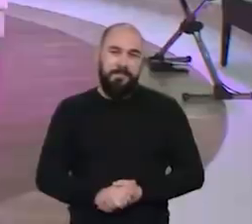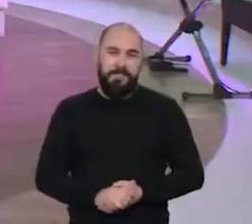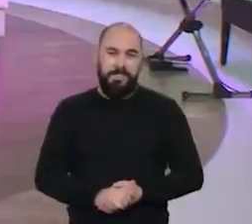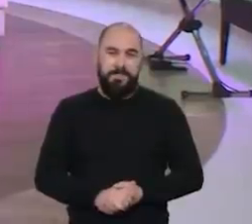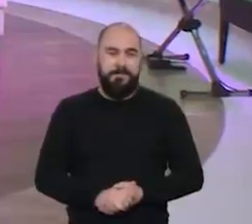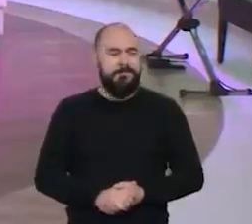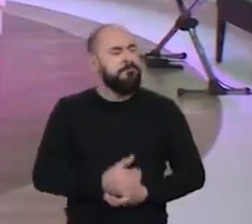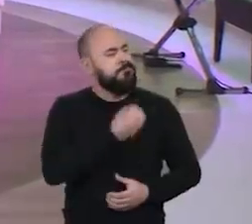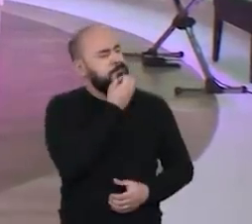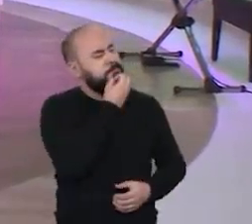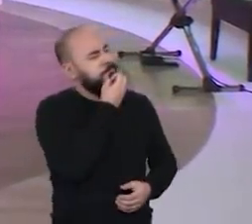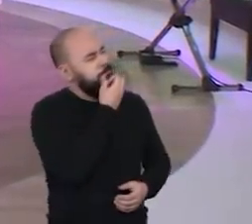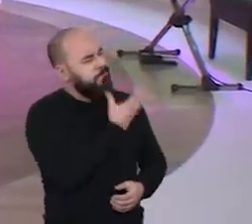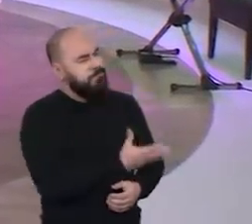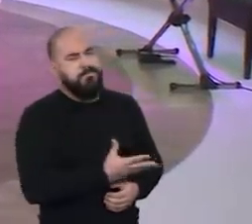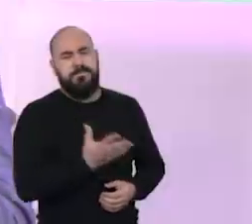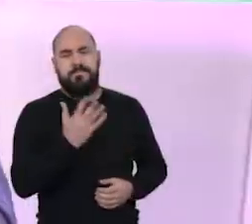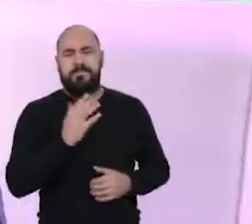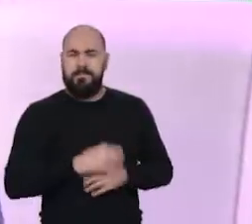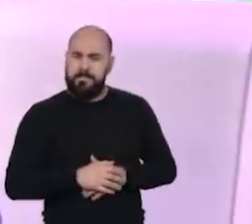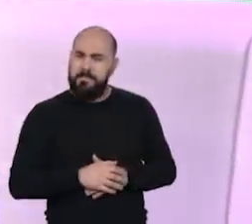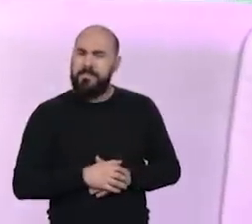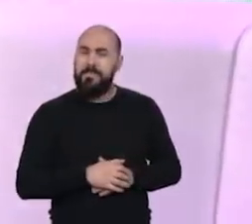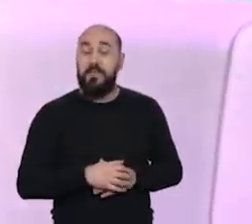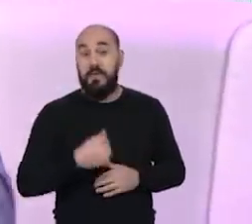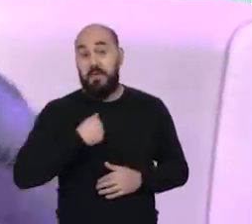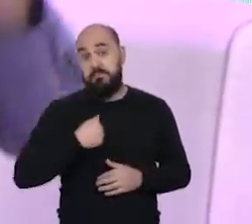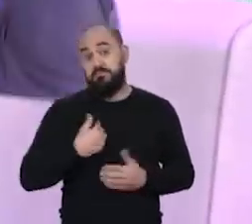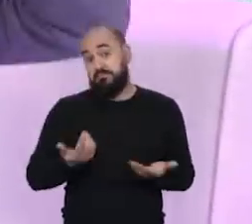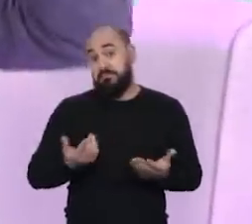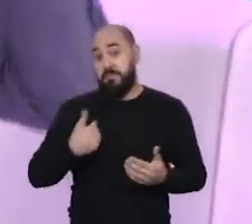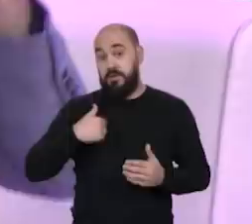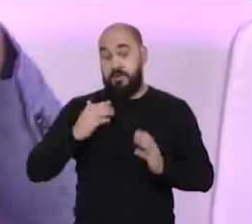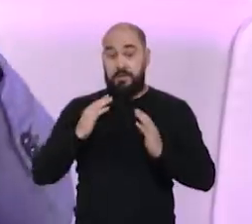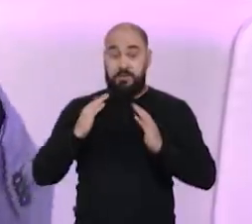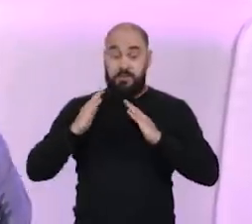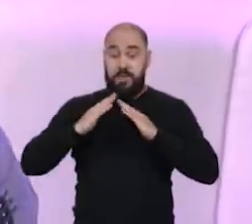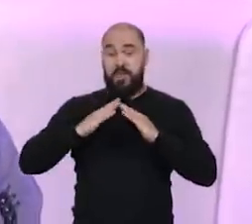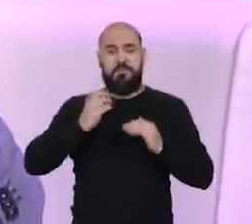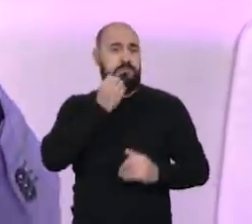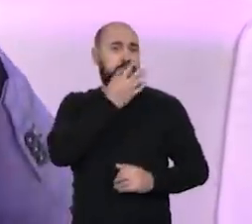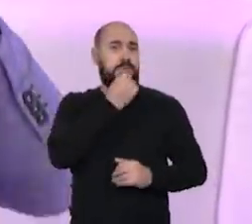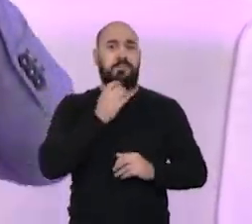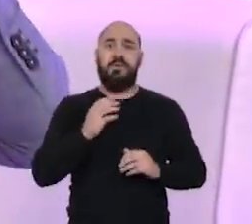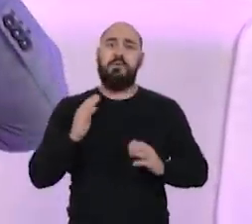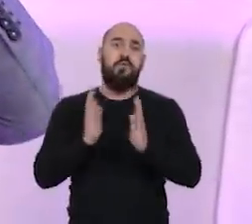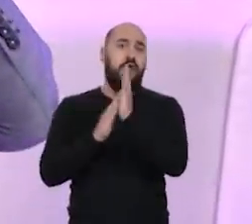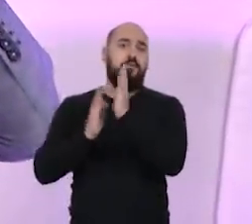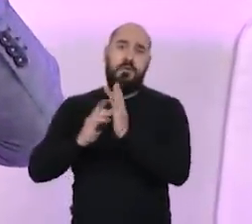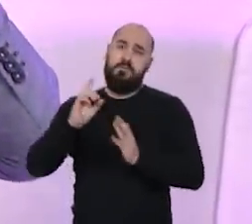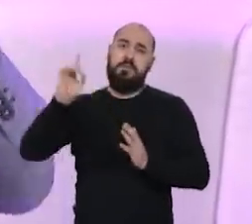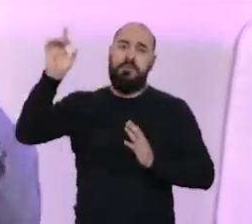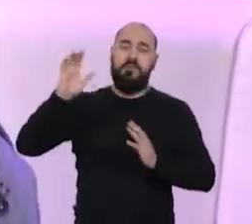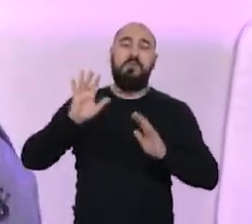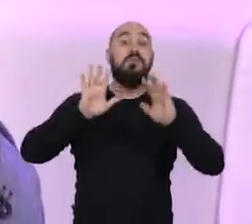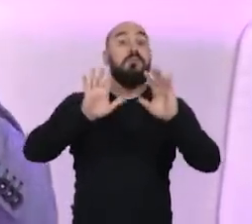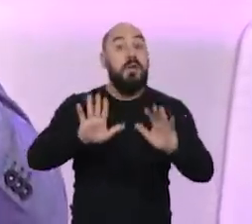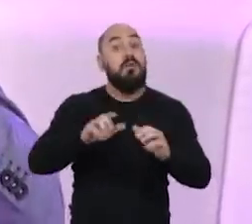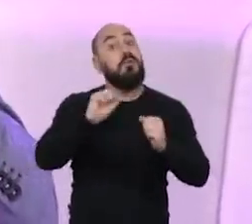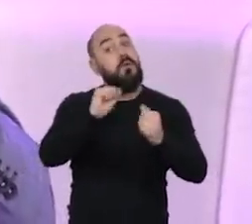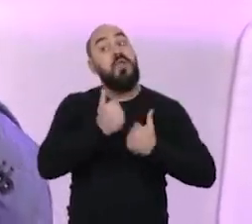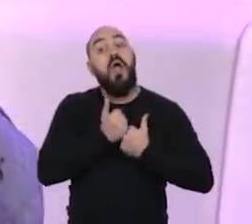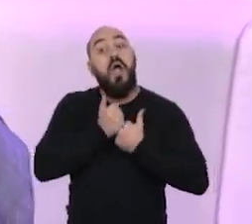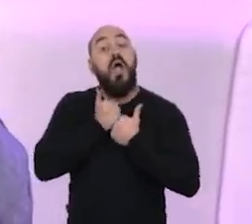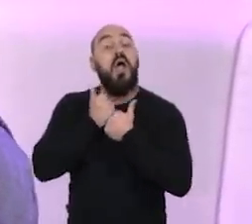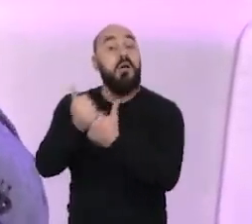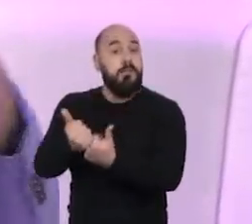bem. Então, vamos fazer o seguinte, hein? Mas, Cris, aqui em casa está tudo bem. Louvado seja o nome do Senhor. Amém. Agora você pode ser uma rede de apoio. Essa